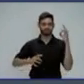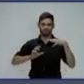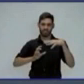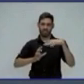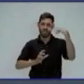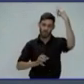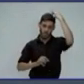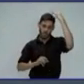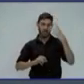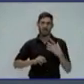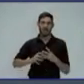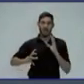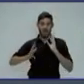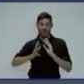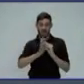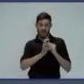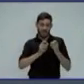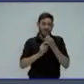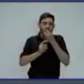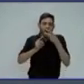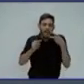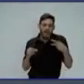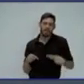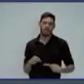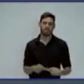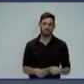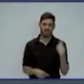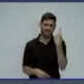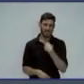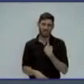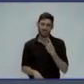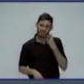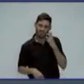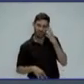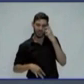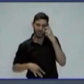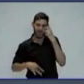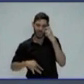A falta de compostura nos envergonha perante o mundo.